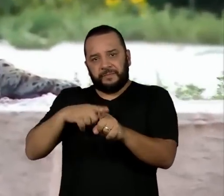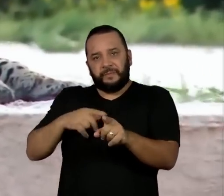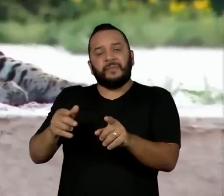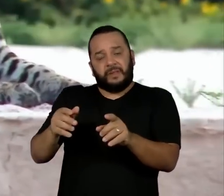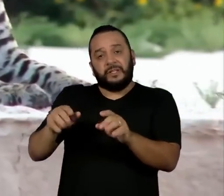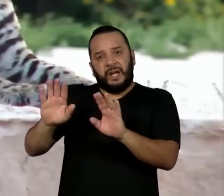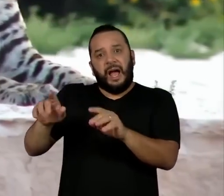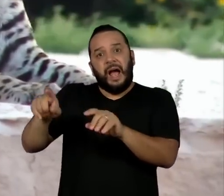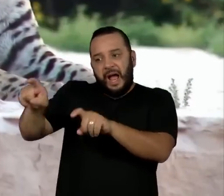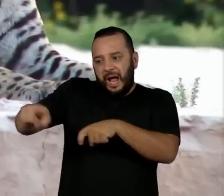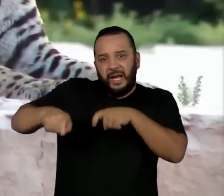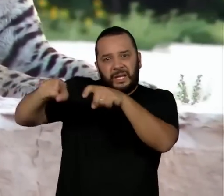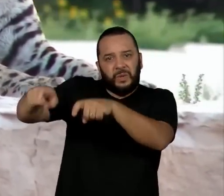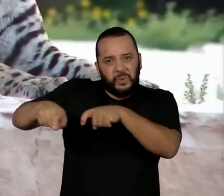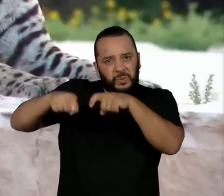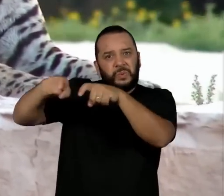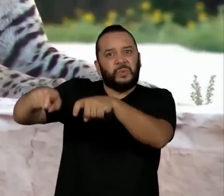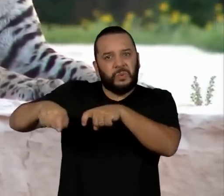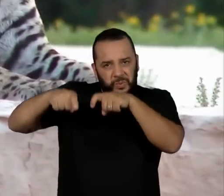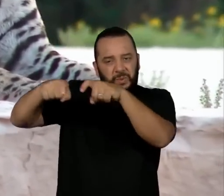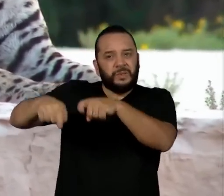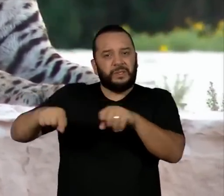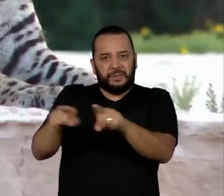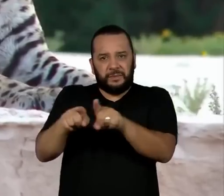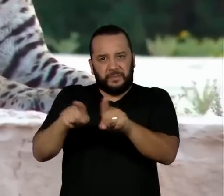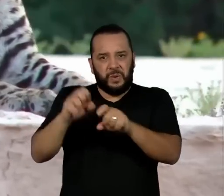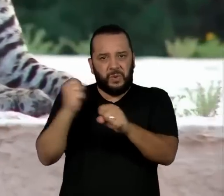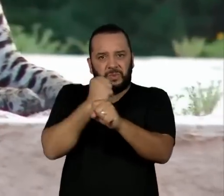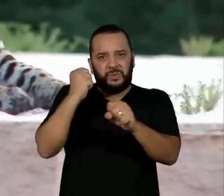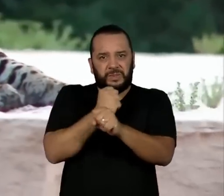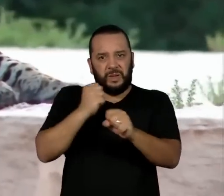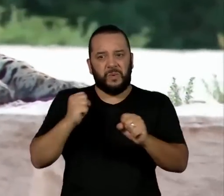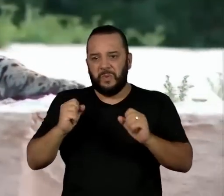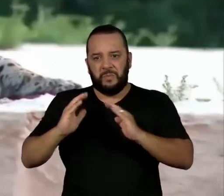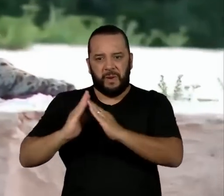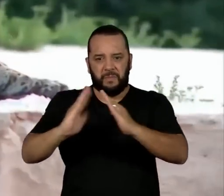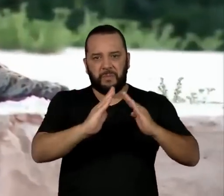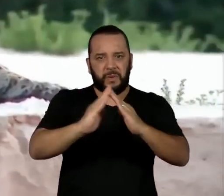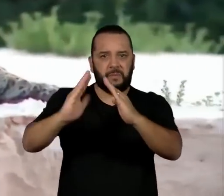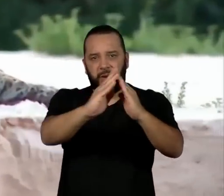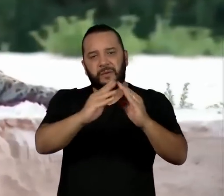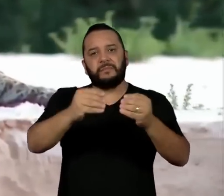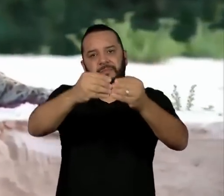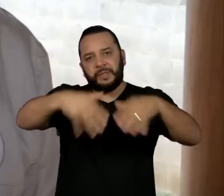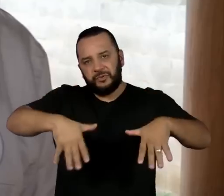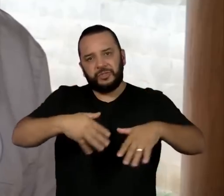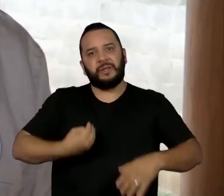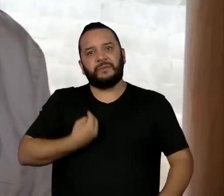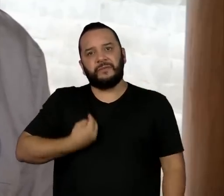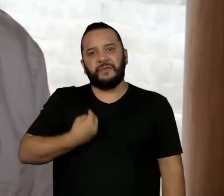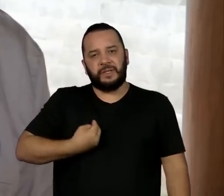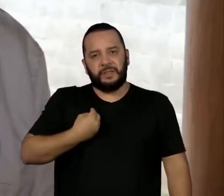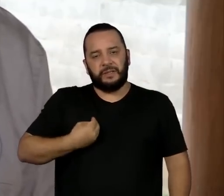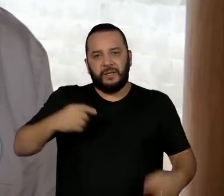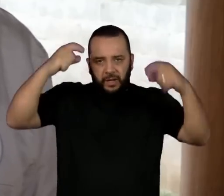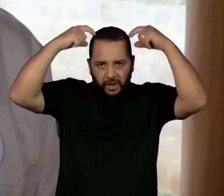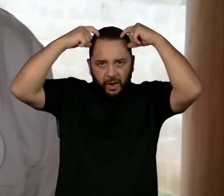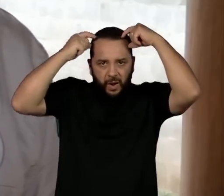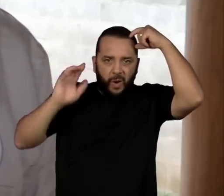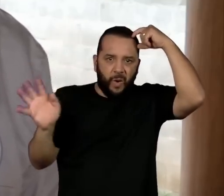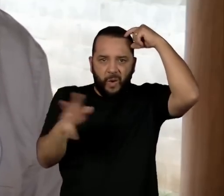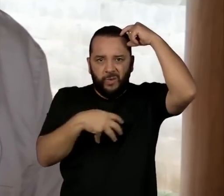expansão dos centros urbanos, figuram como principais ameaças às onças no país. E a gente tem se